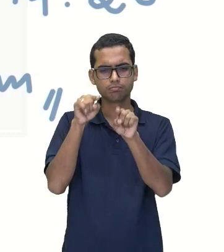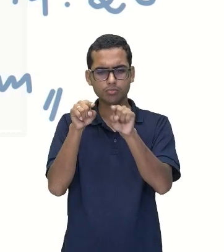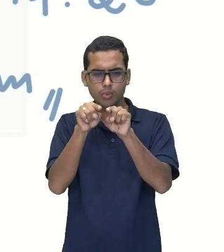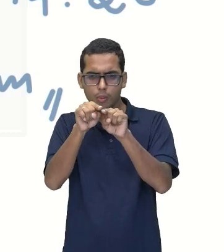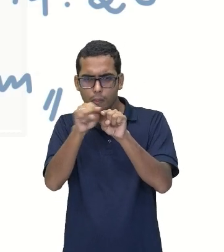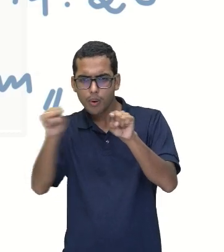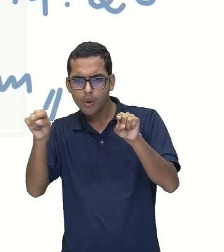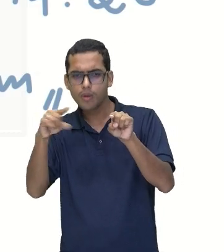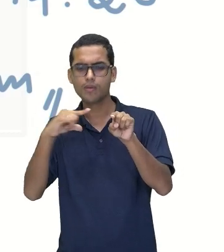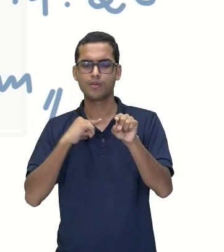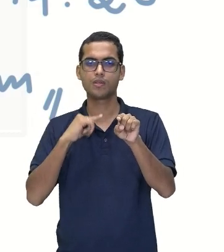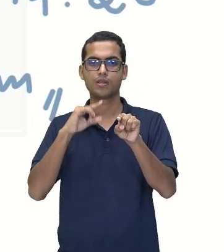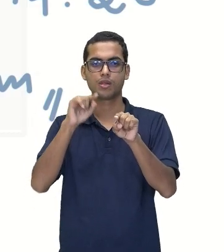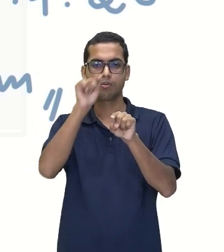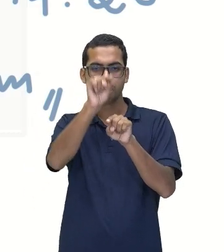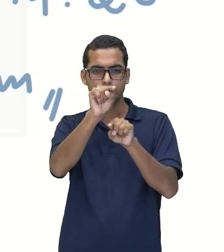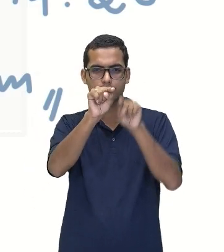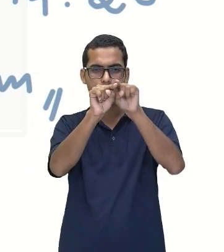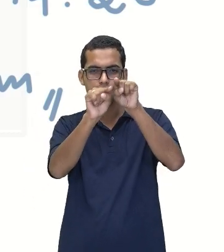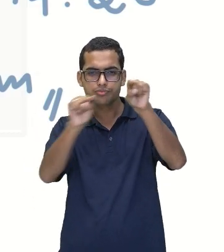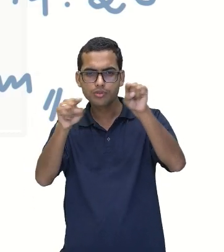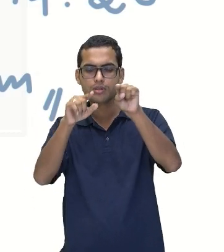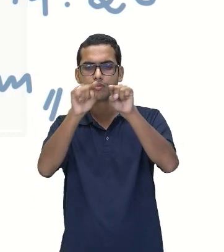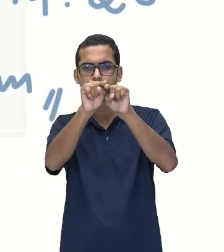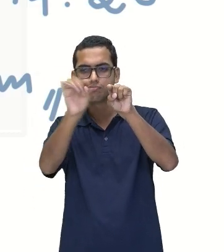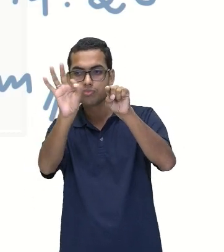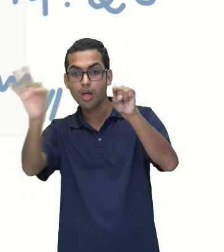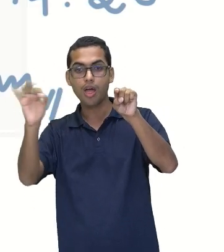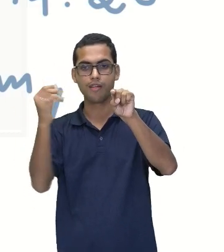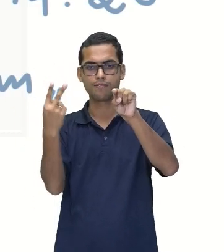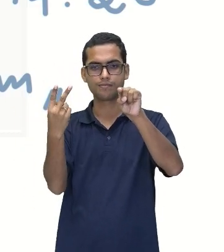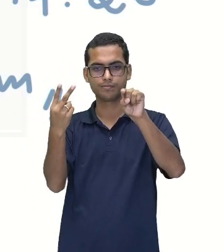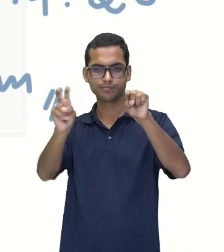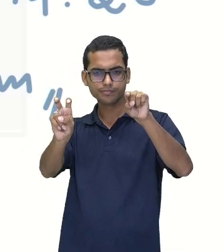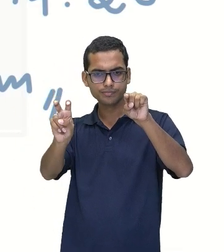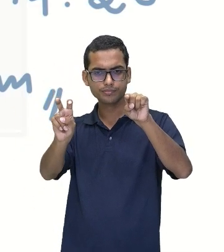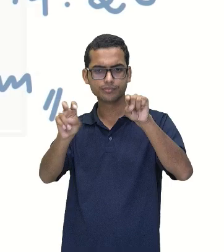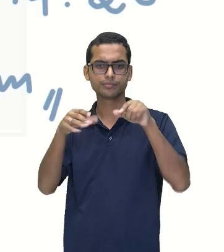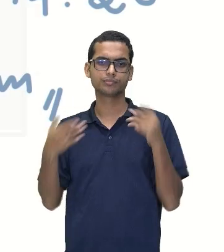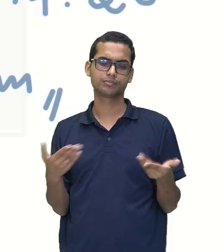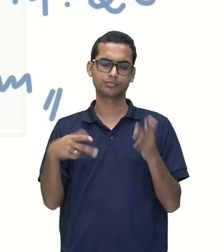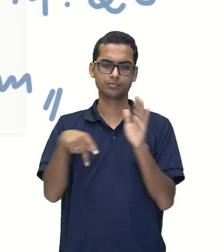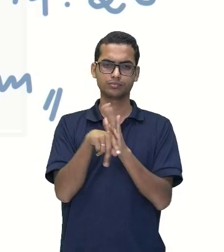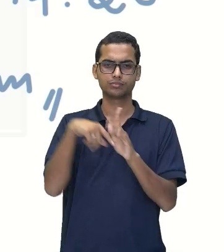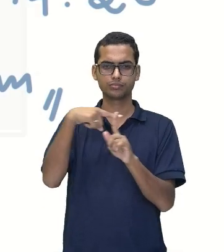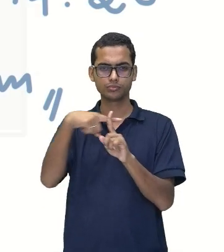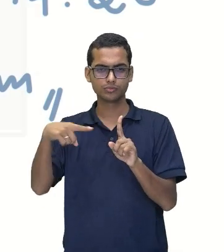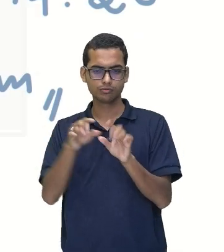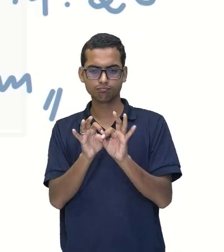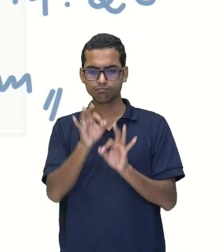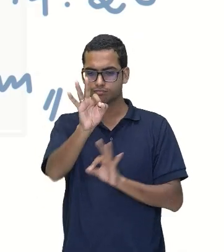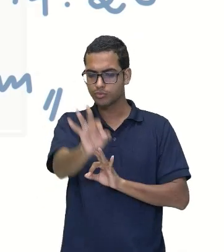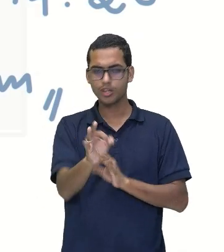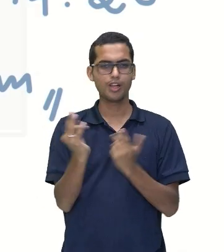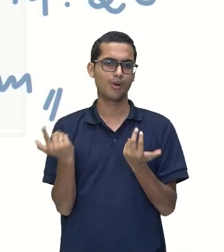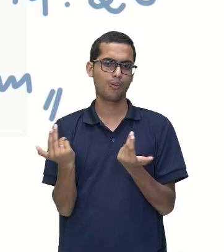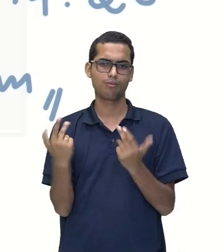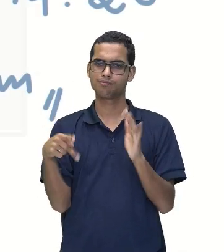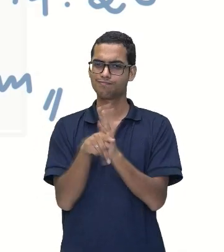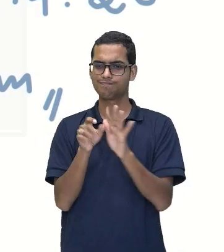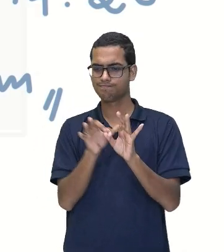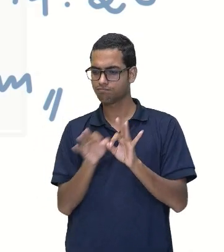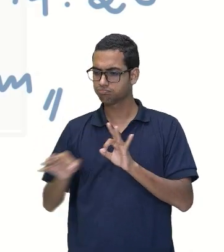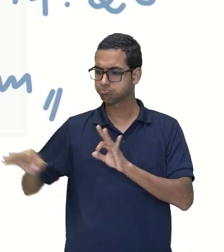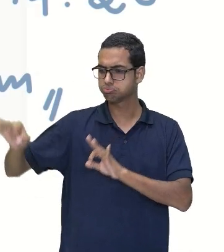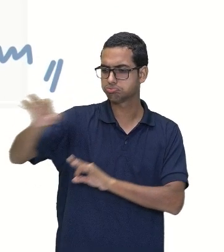será 25, portanto, as duas caminharam exatamente a mesma distância. Elas fizeram o